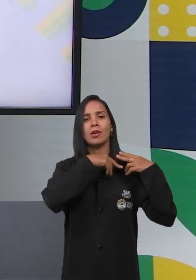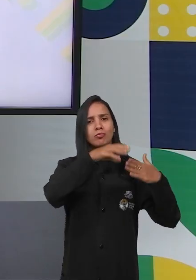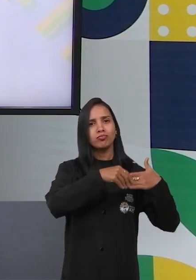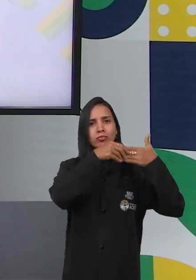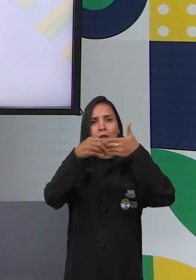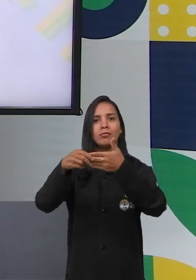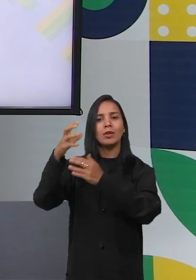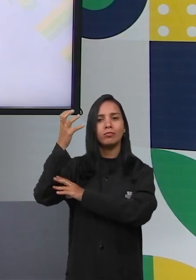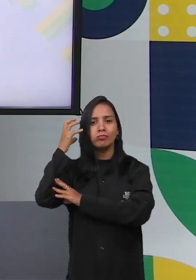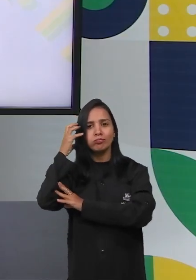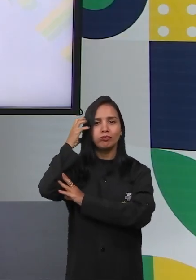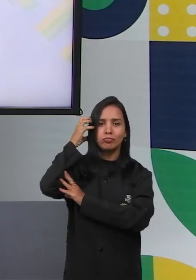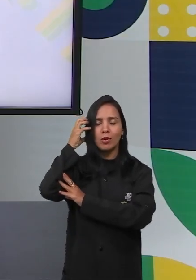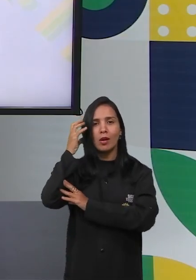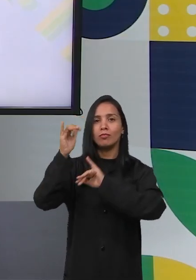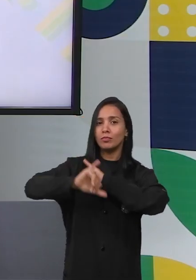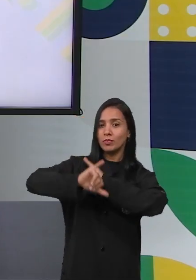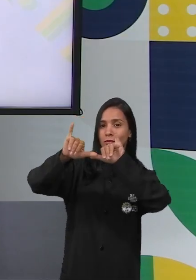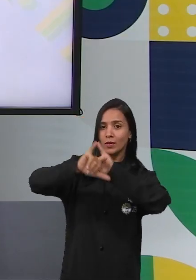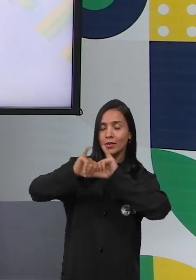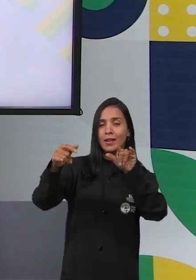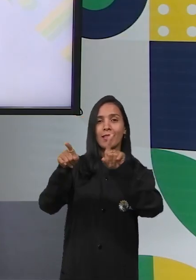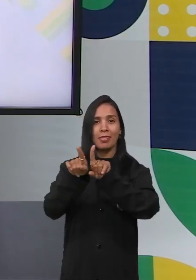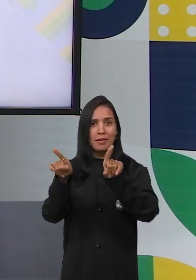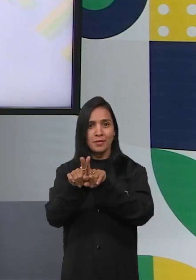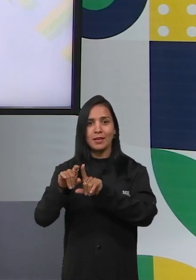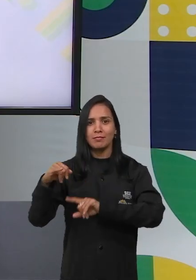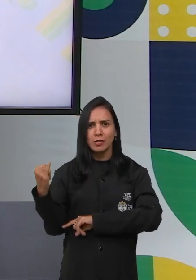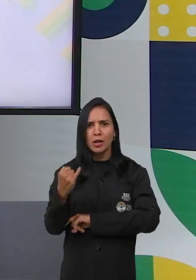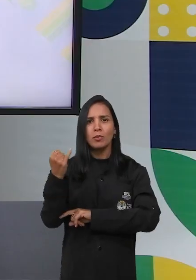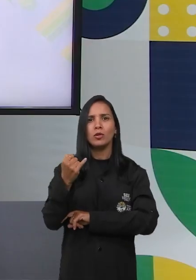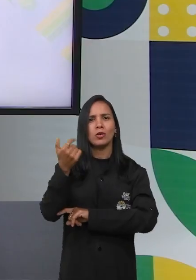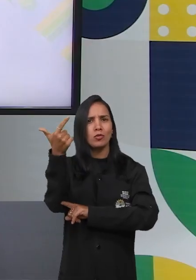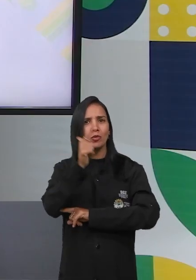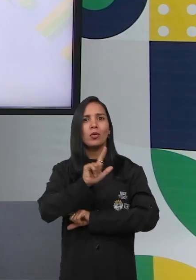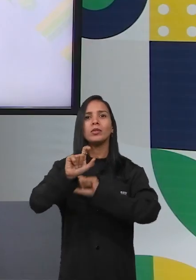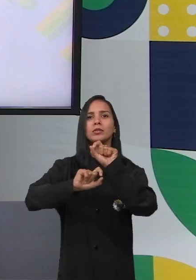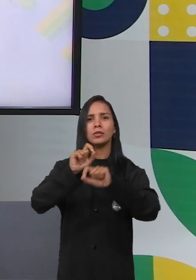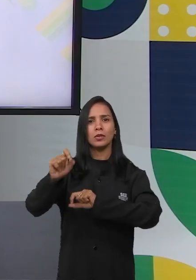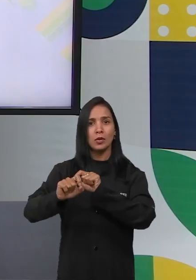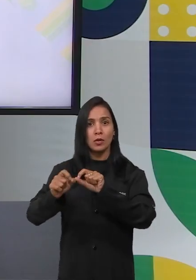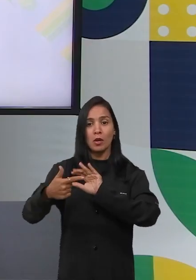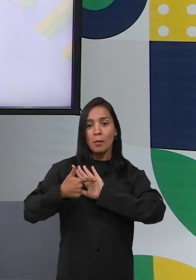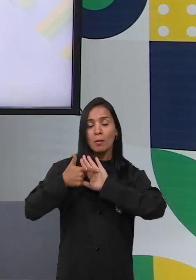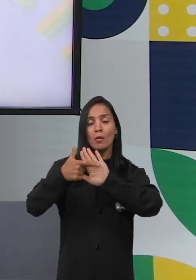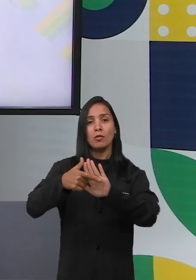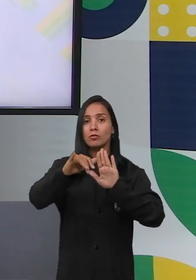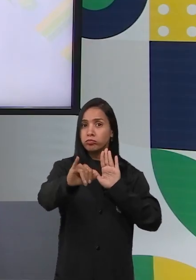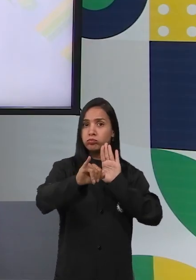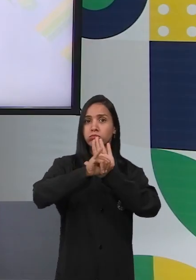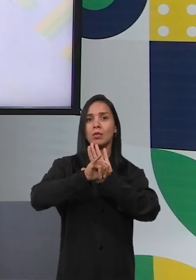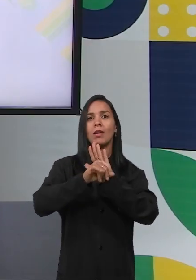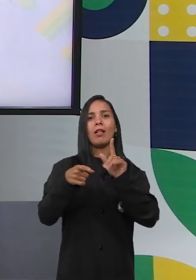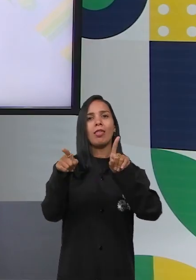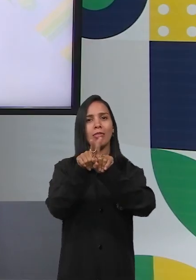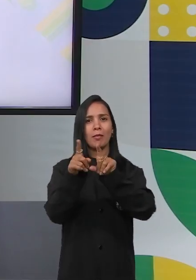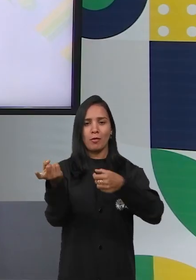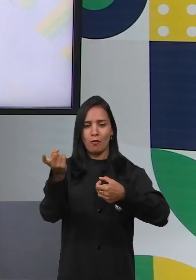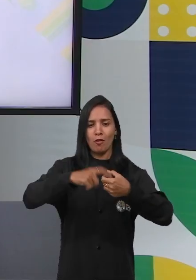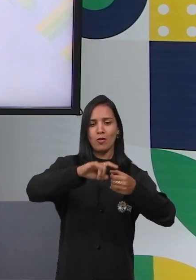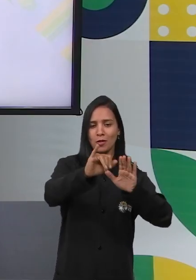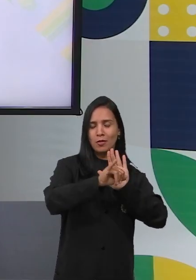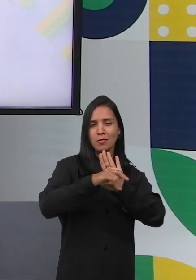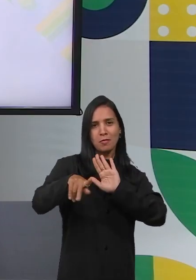essas obras tão importantes e que conseguiram trazer para o Brasil uma identidade própria. E o samba se